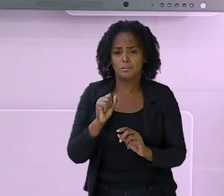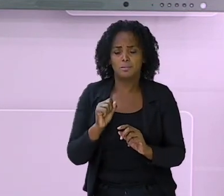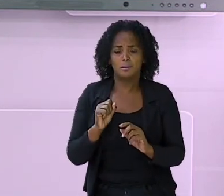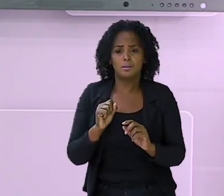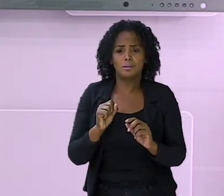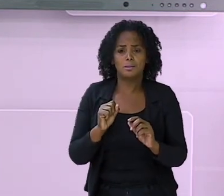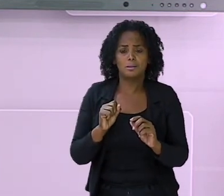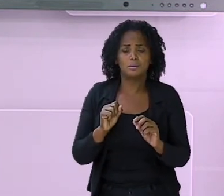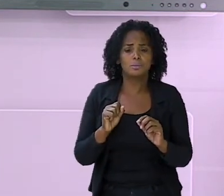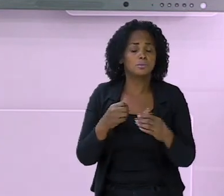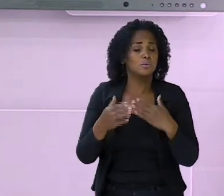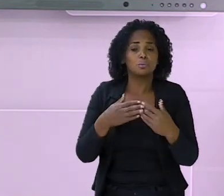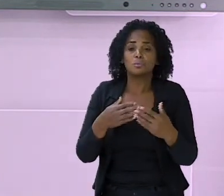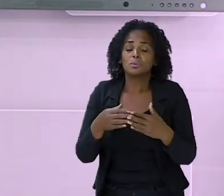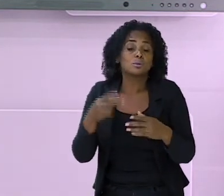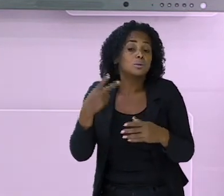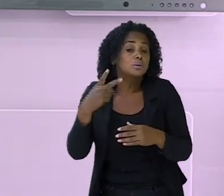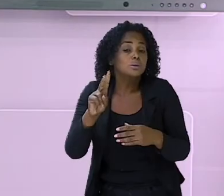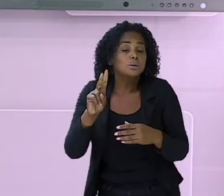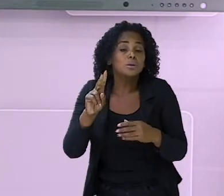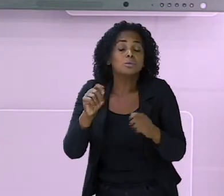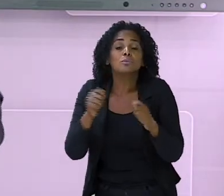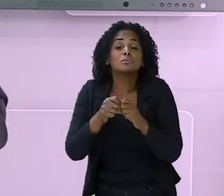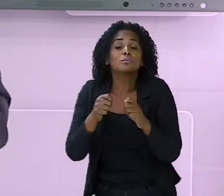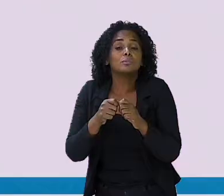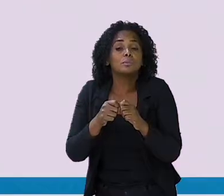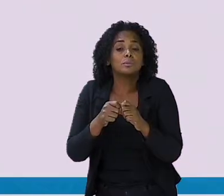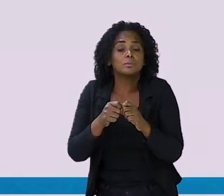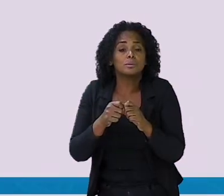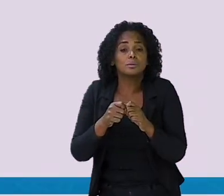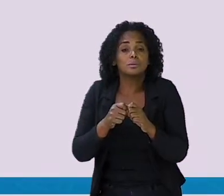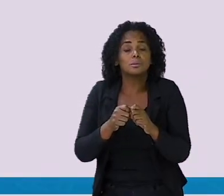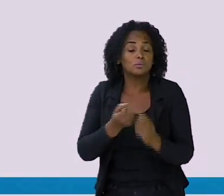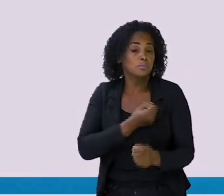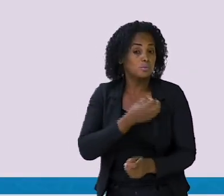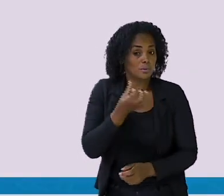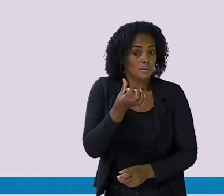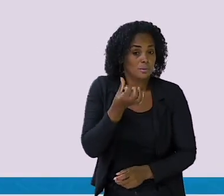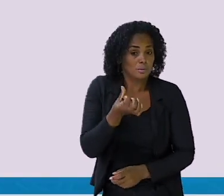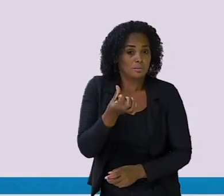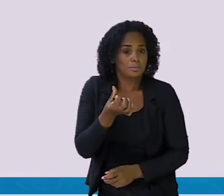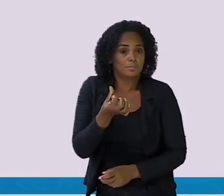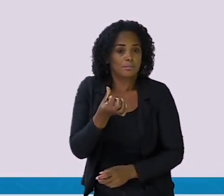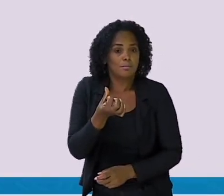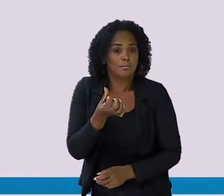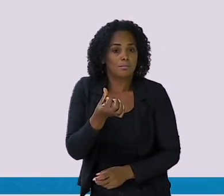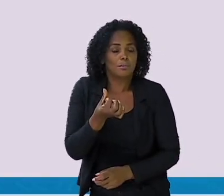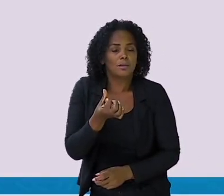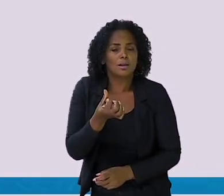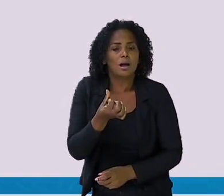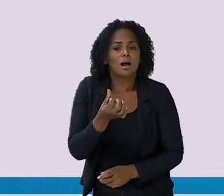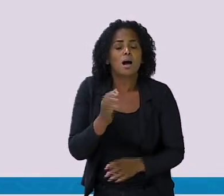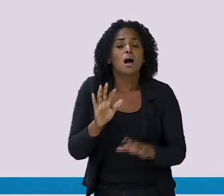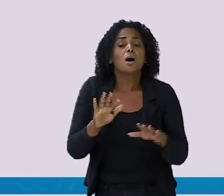suas próprias palavras. É a hora que você pode expressar o